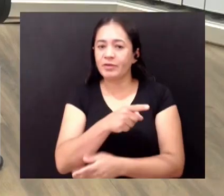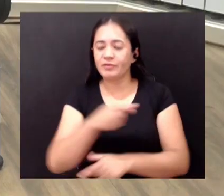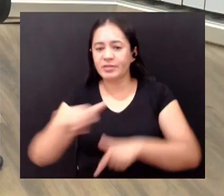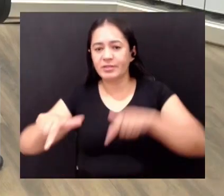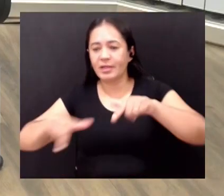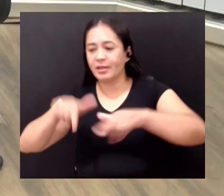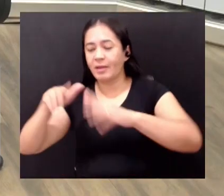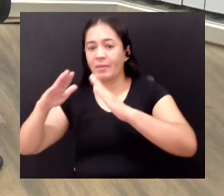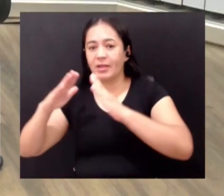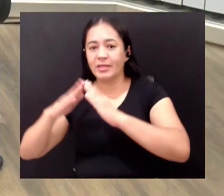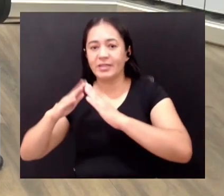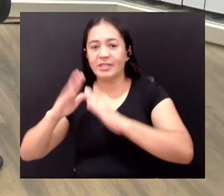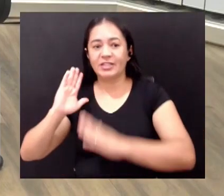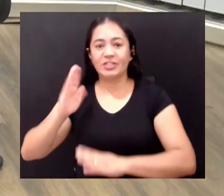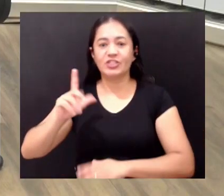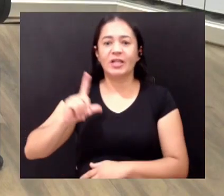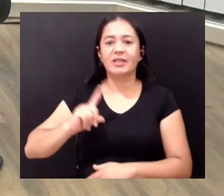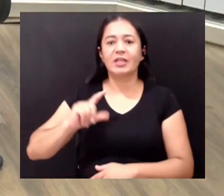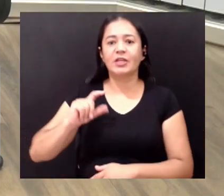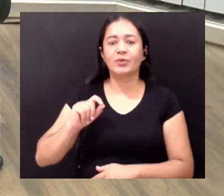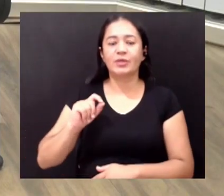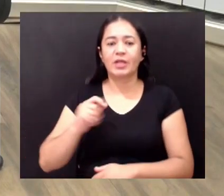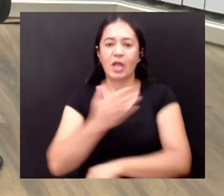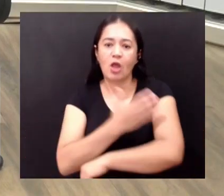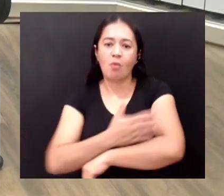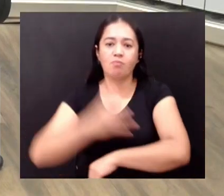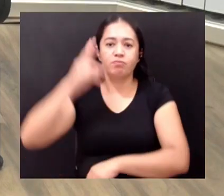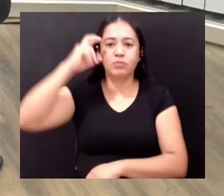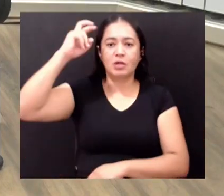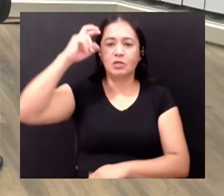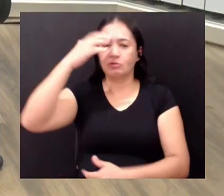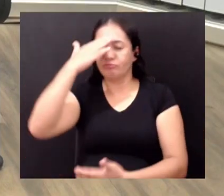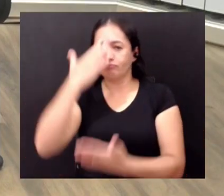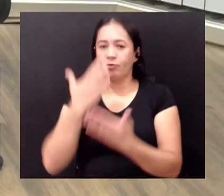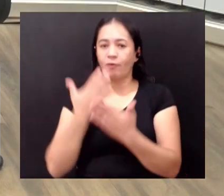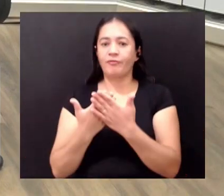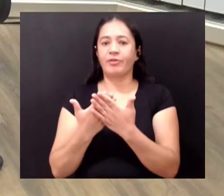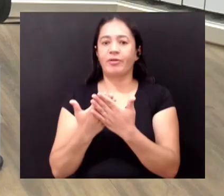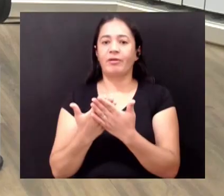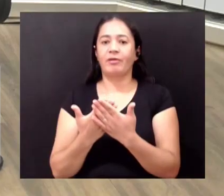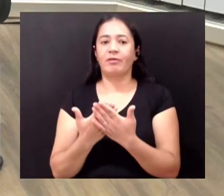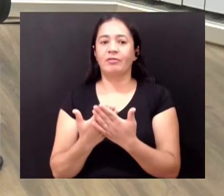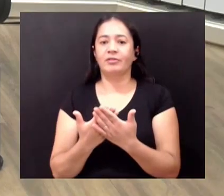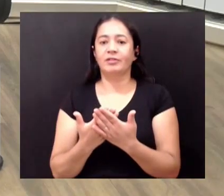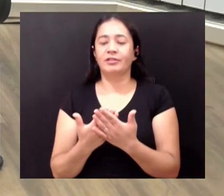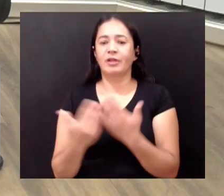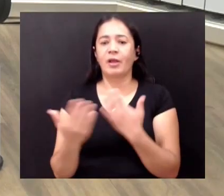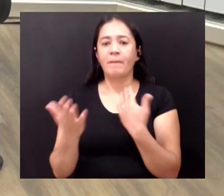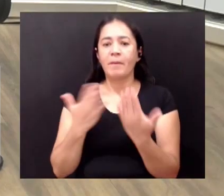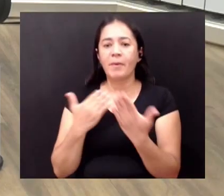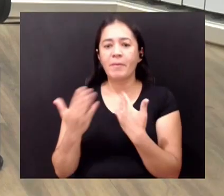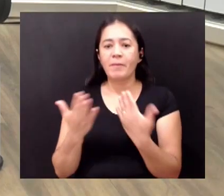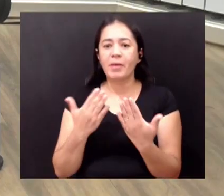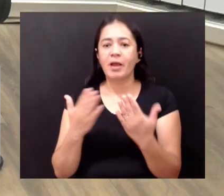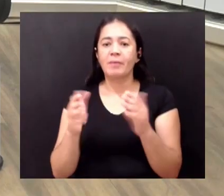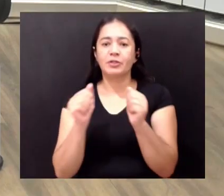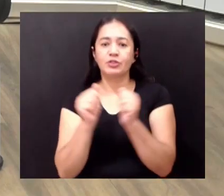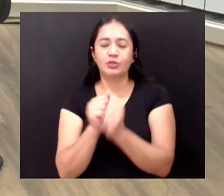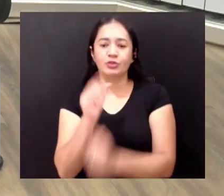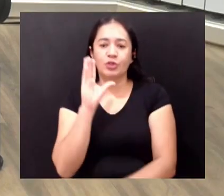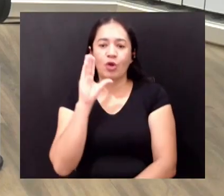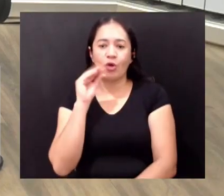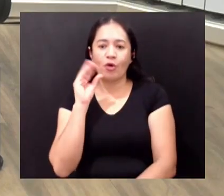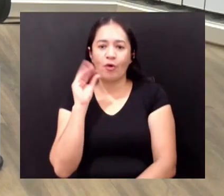já têm mais essa cultura de confiar, né? De ter o diálogo com o funcionário. São